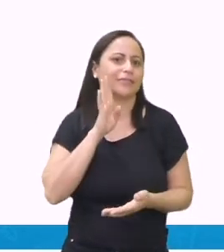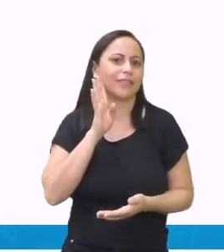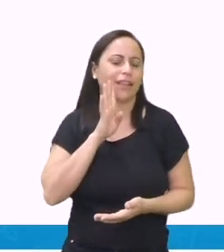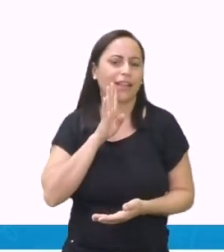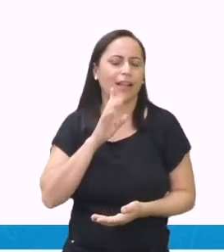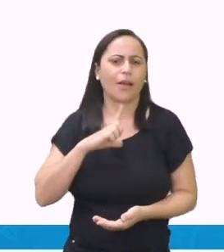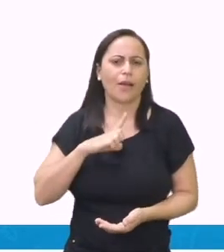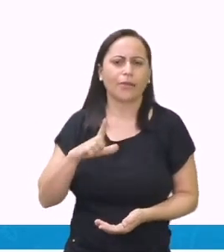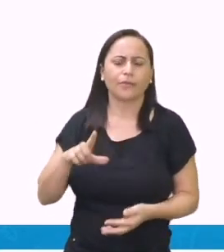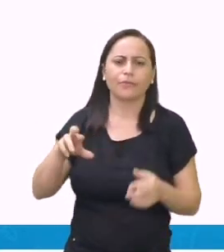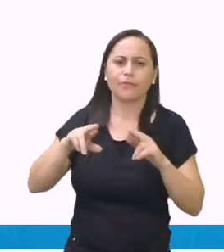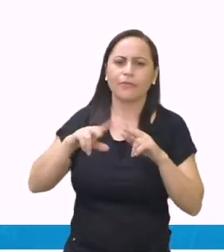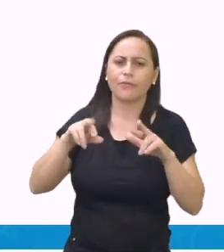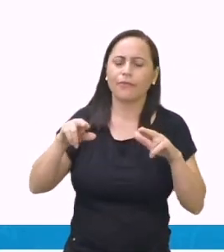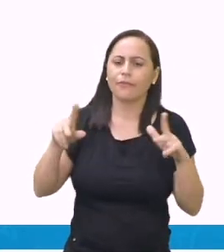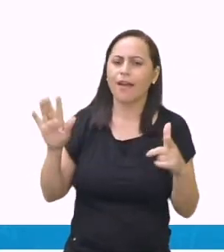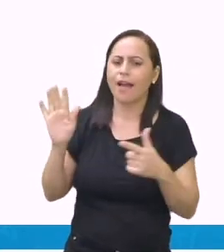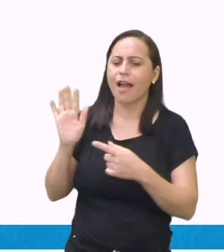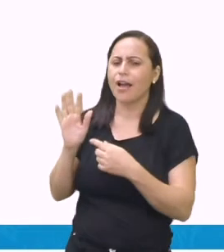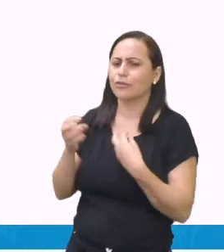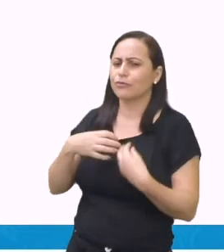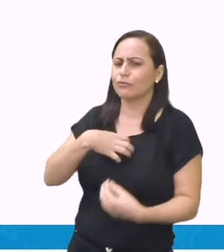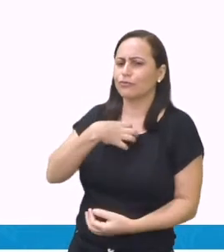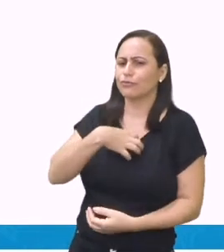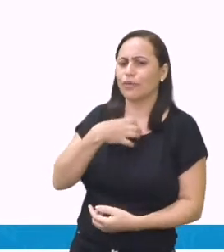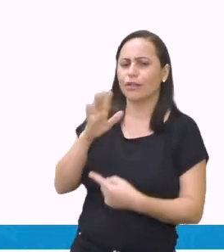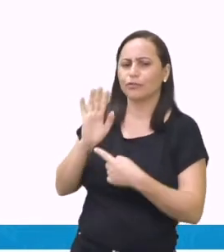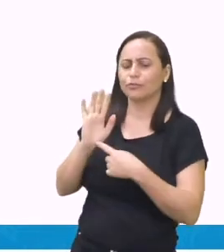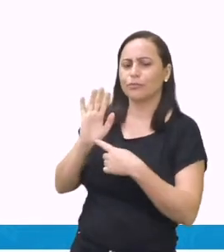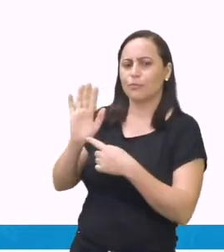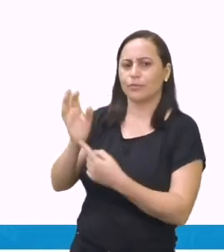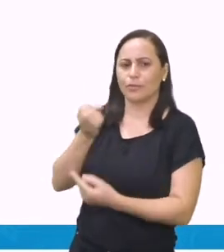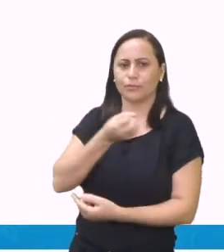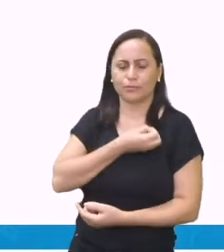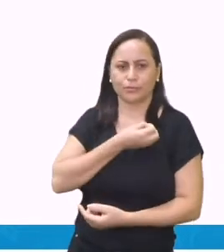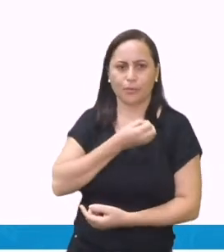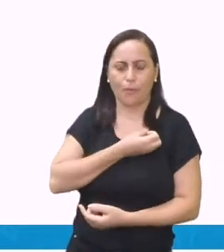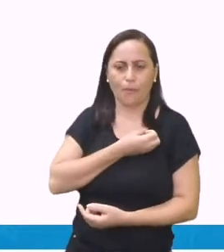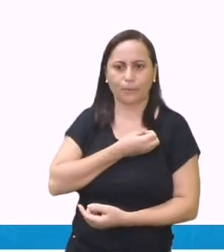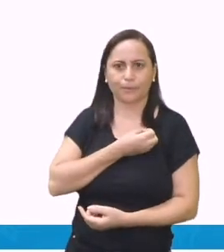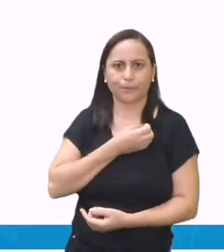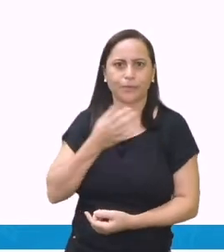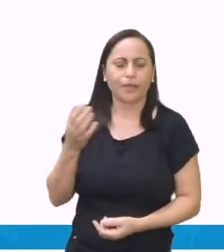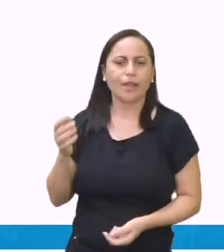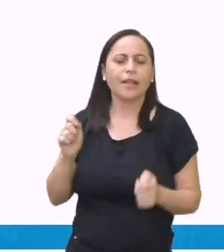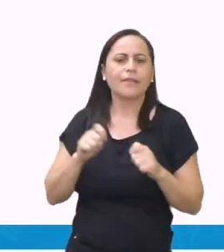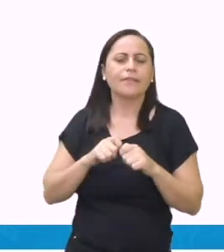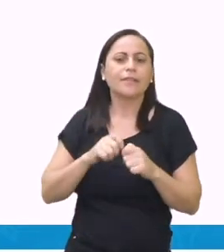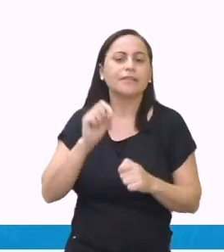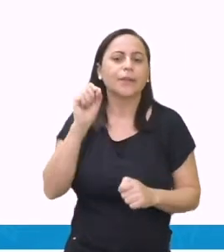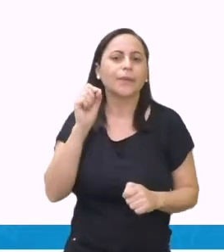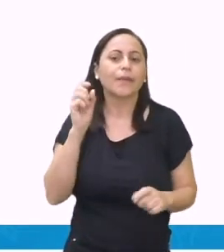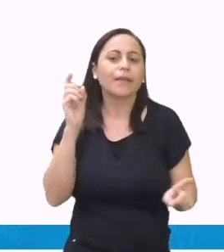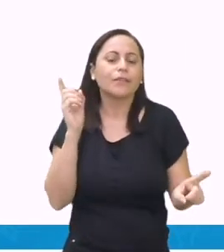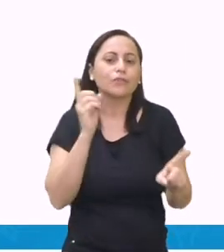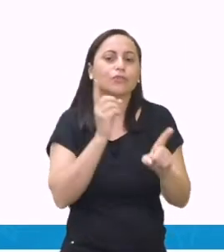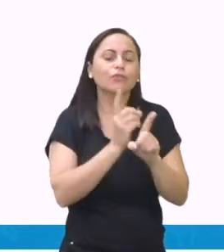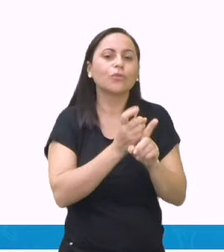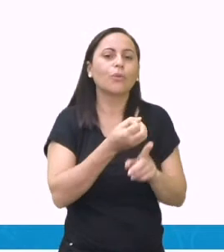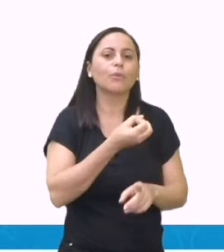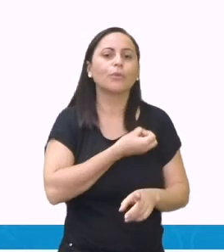aqui várias formas de representar um número. E nós vamos descobrir esses números e